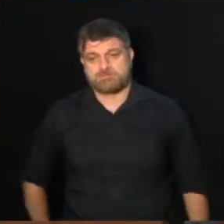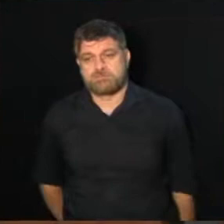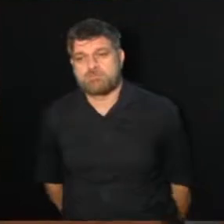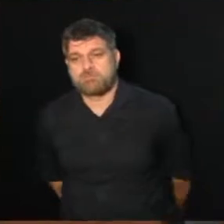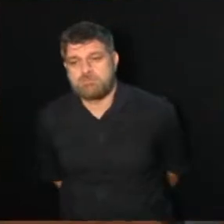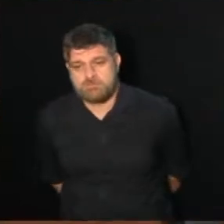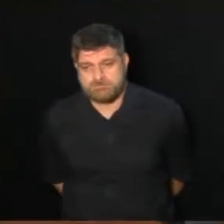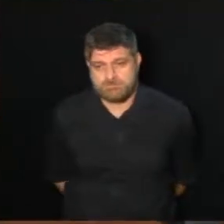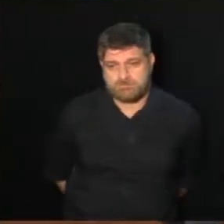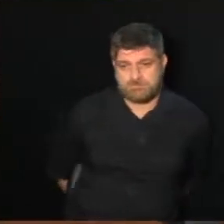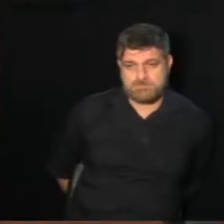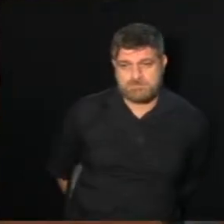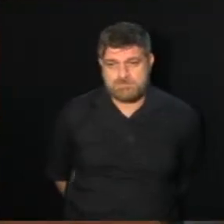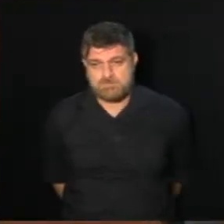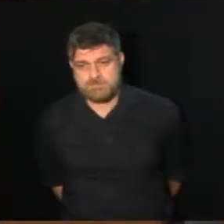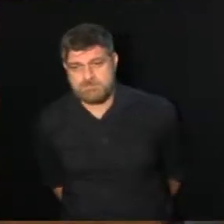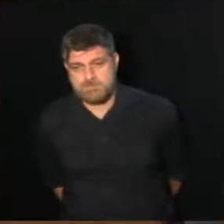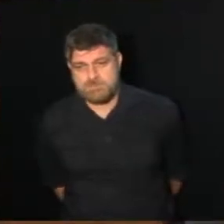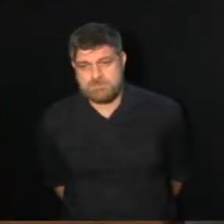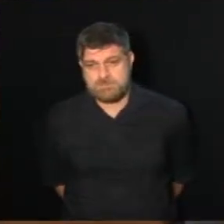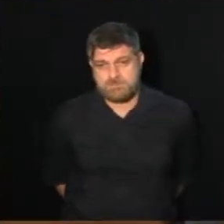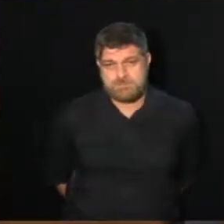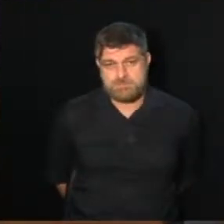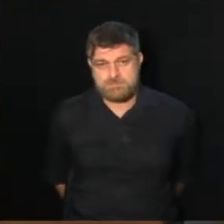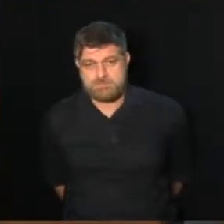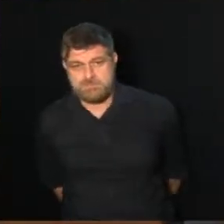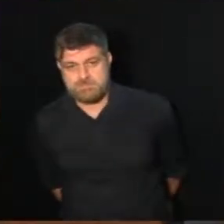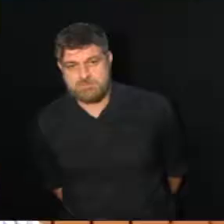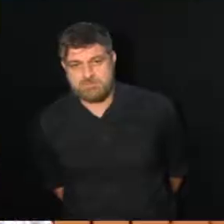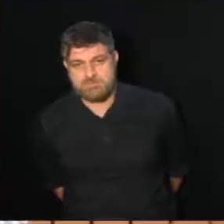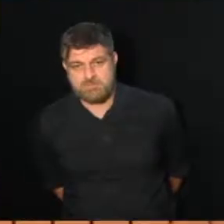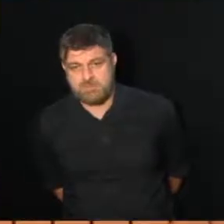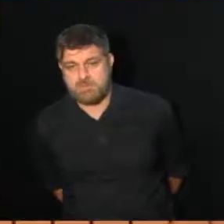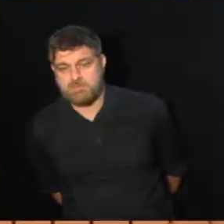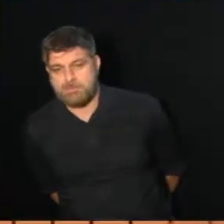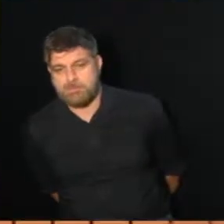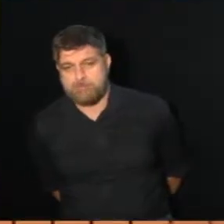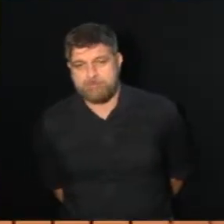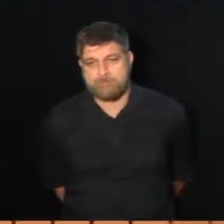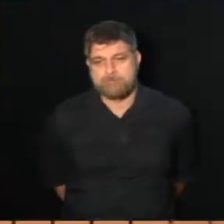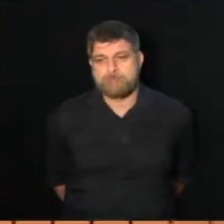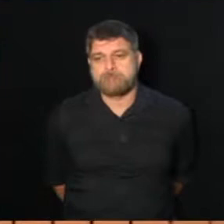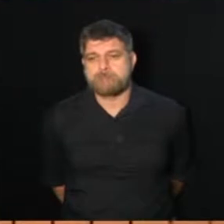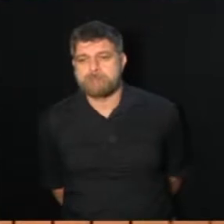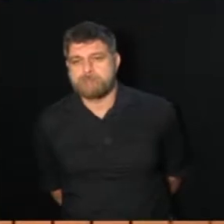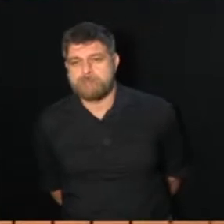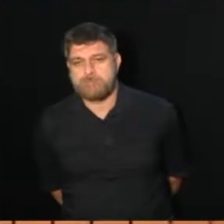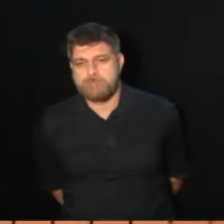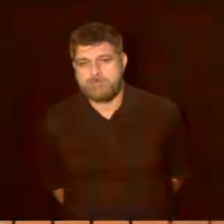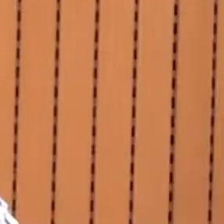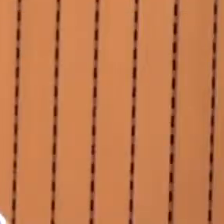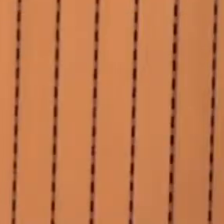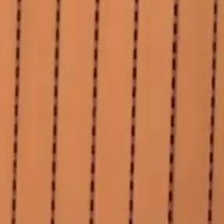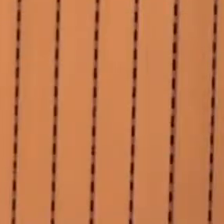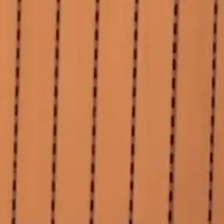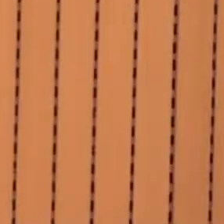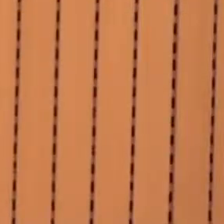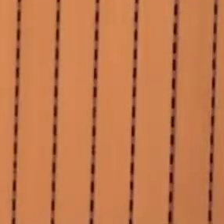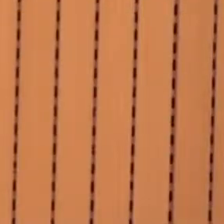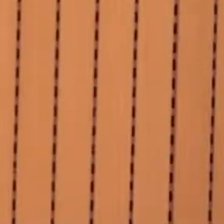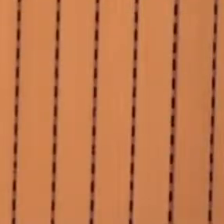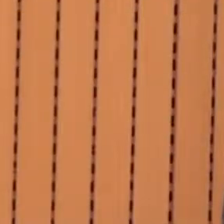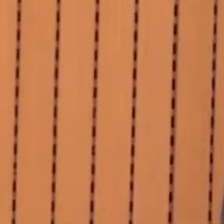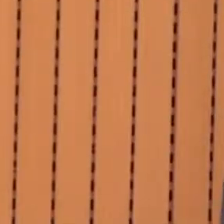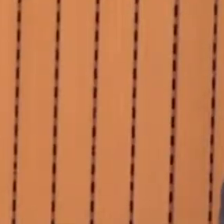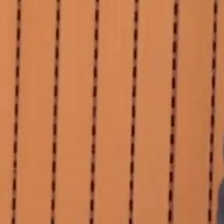Obrigado, doutor Rubens. E eu, na sequência, agora, eu passo a palavra ao vereador Luiz Carlos Rossini, destacando sempre